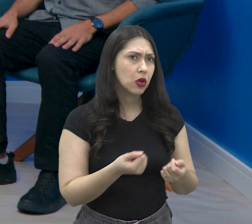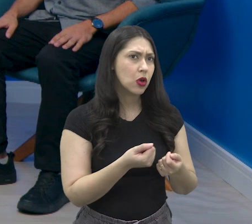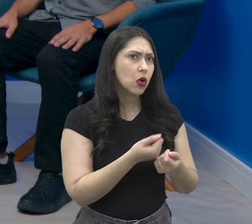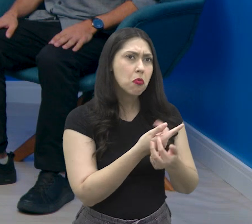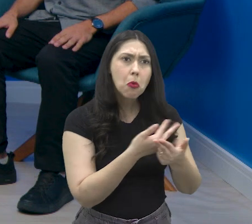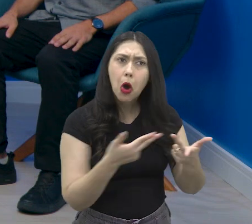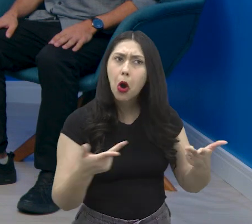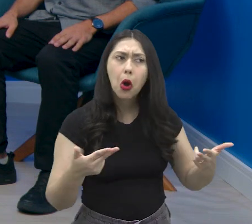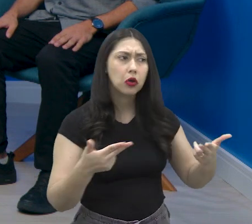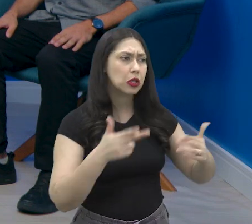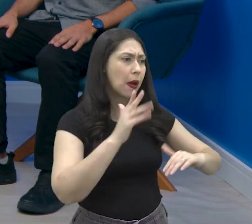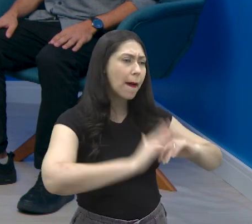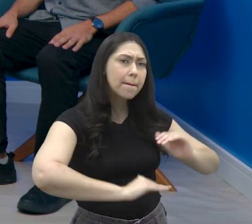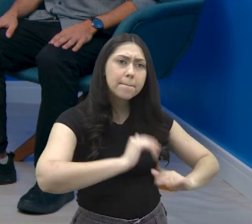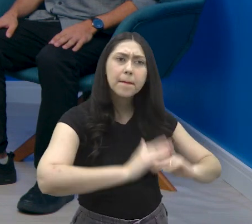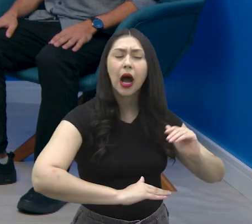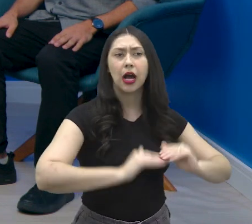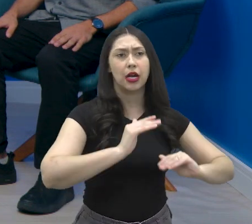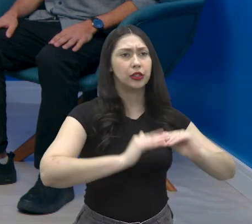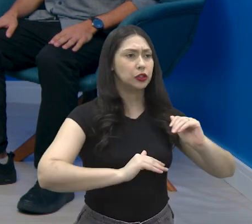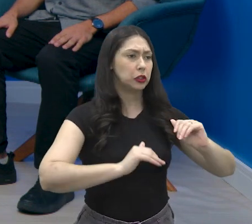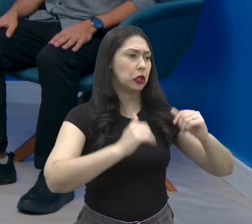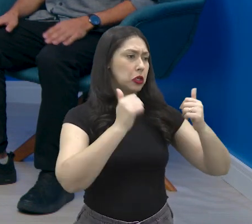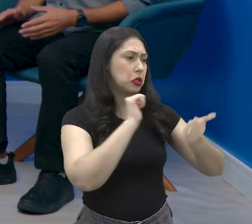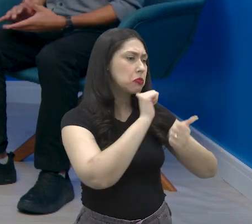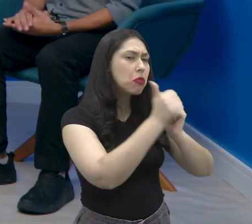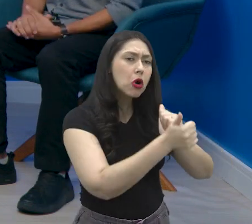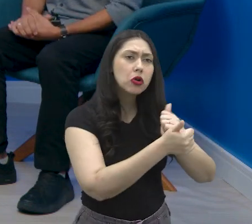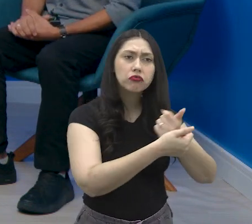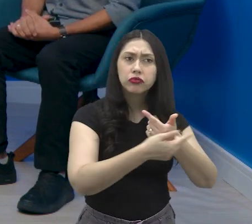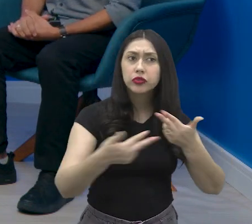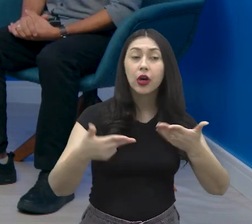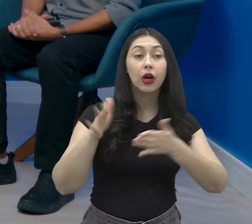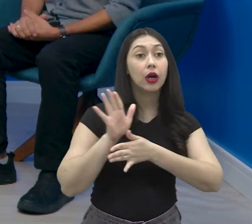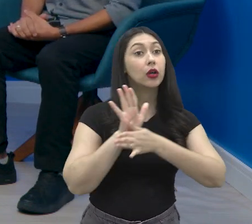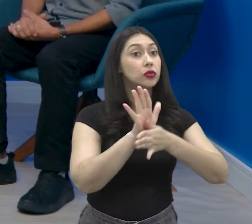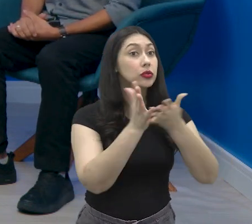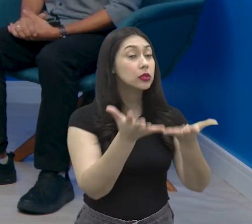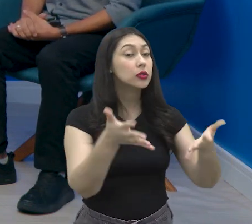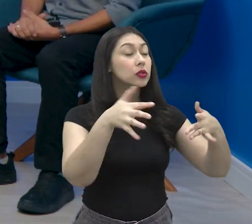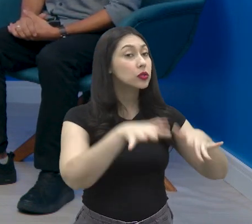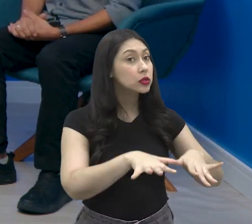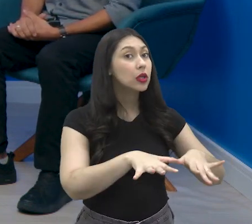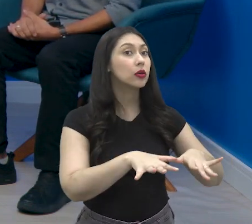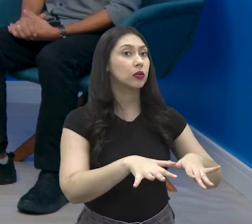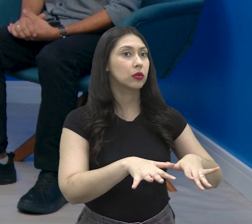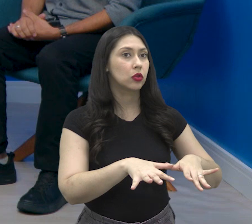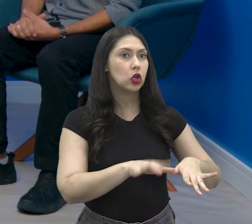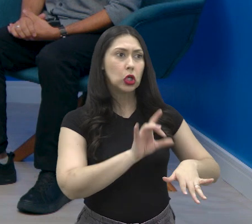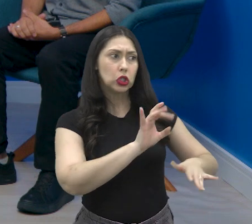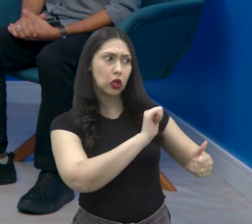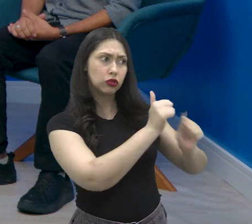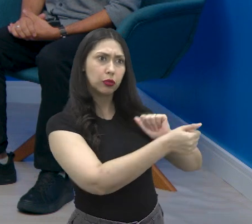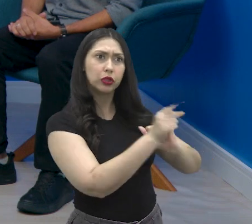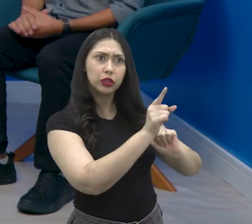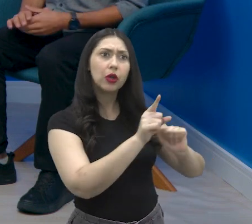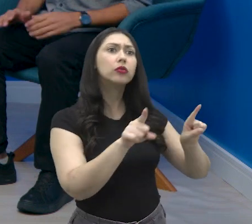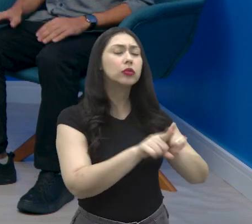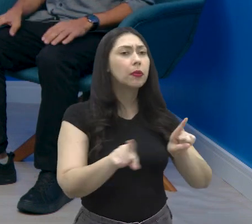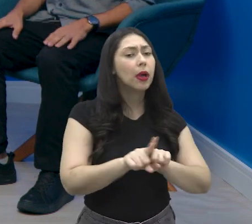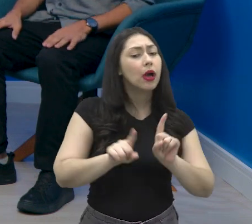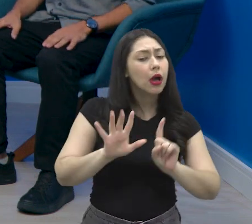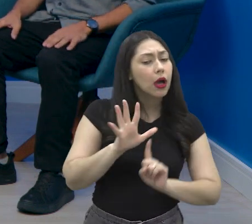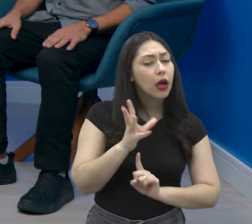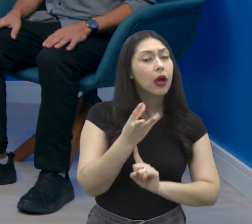qualquer atividade física, como eu falei, né, vai desenvolver essa questão da inclusão, né? Não só o esporte, mas a